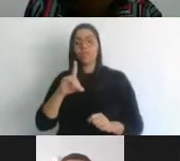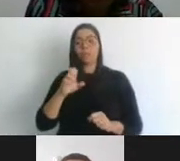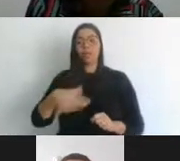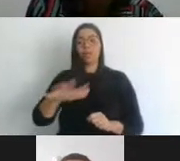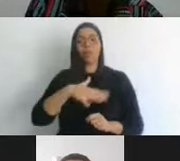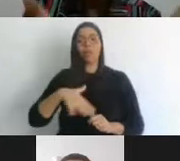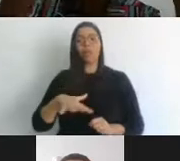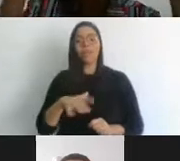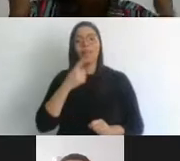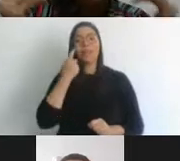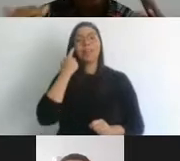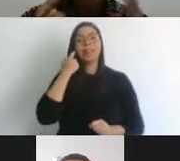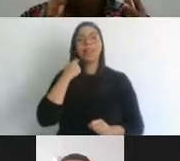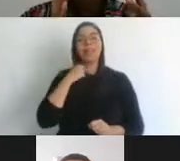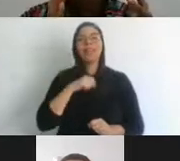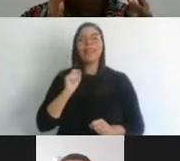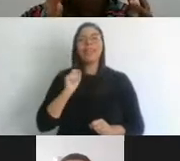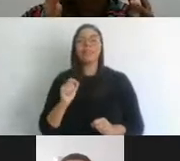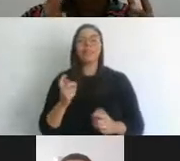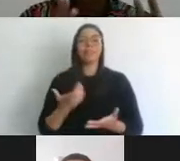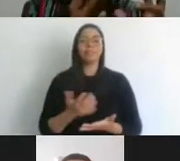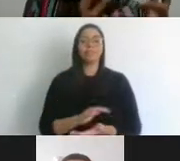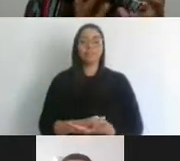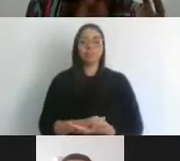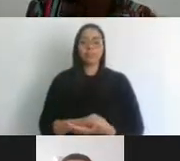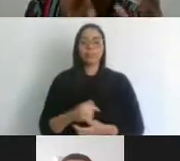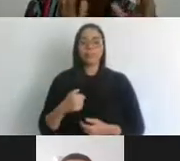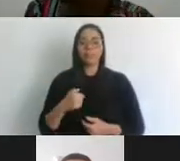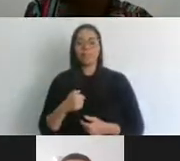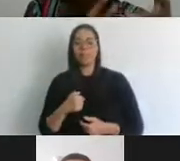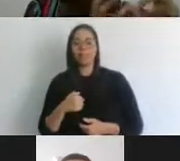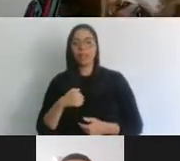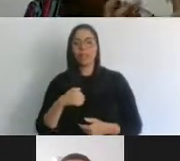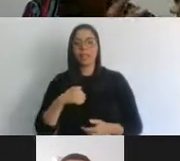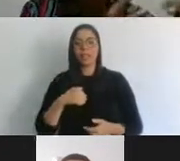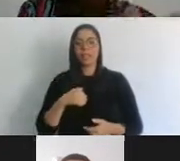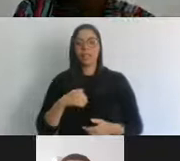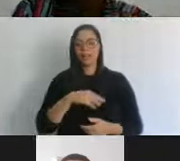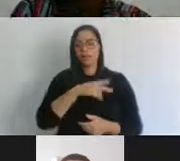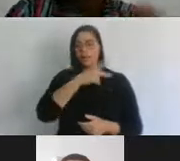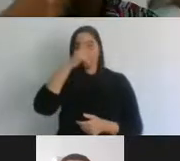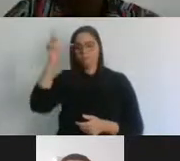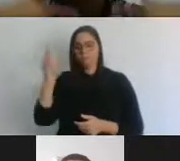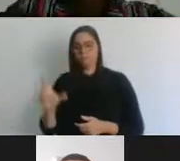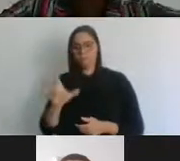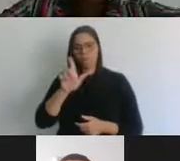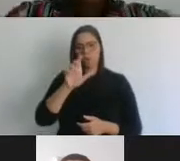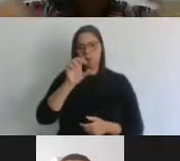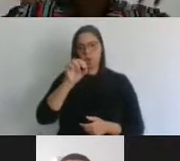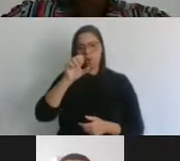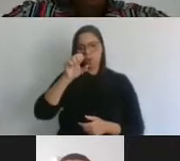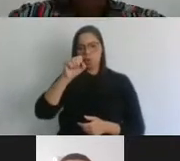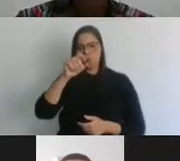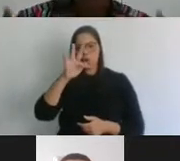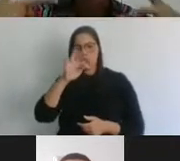sinônimo mas é o gospel gospel fogo é o que é outra pessoa que vai encontrar vai colocar